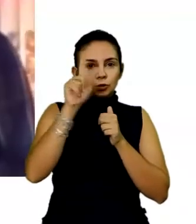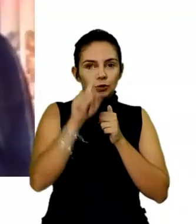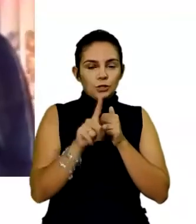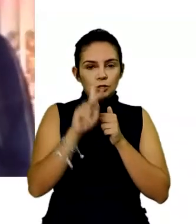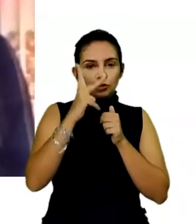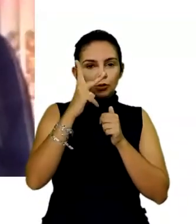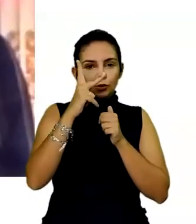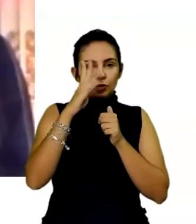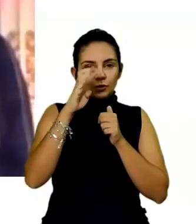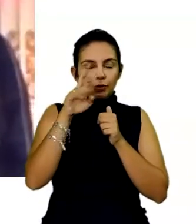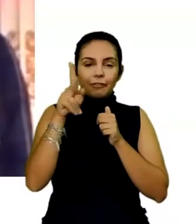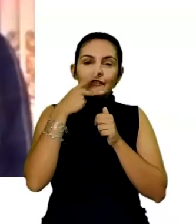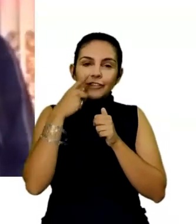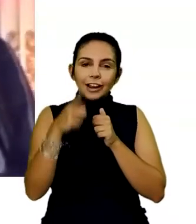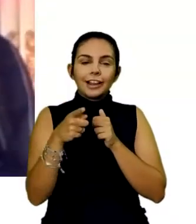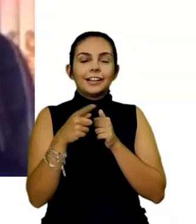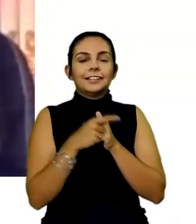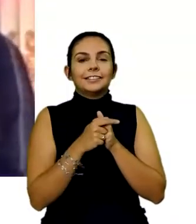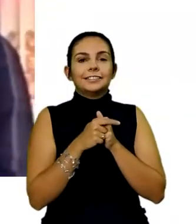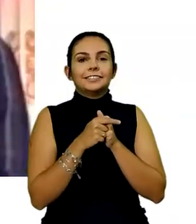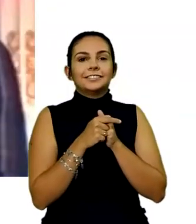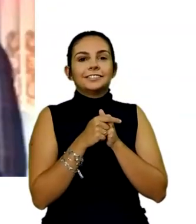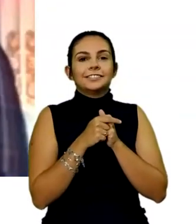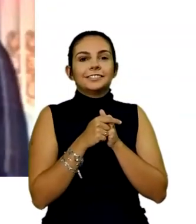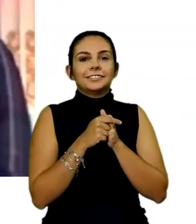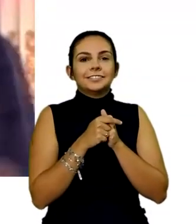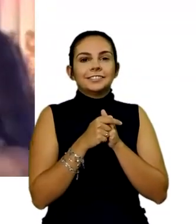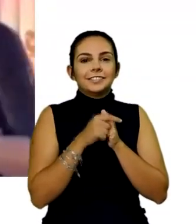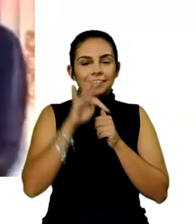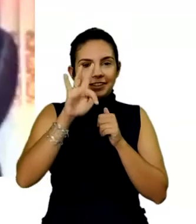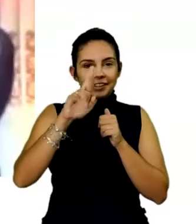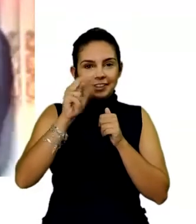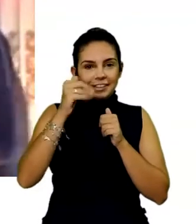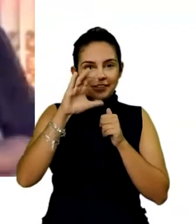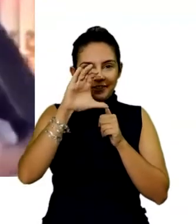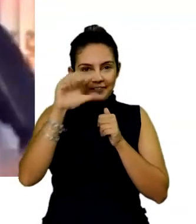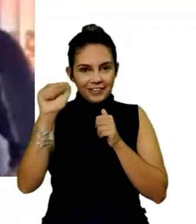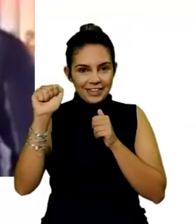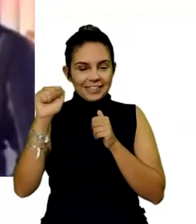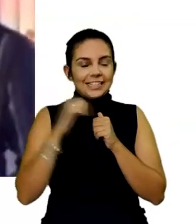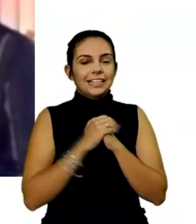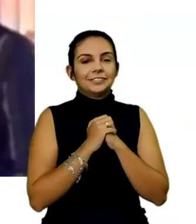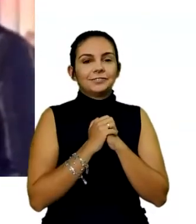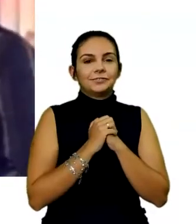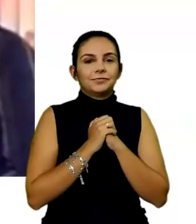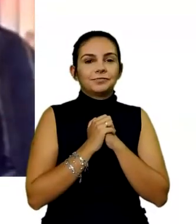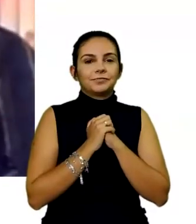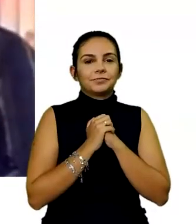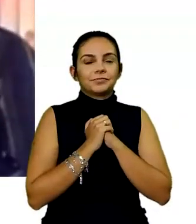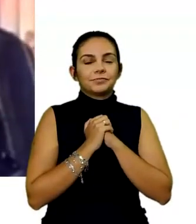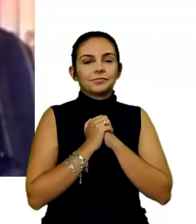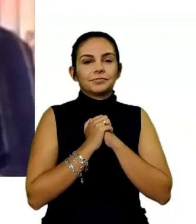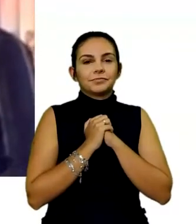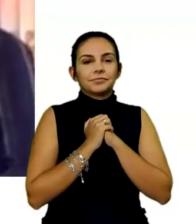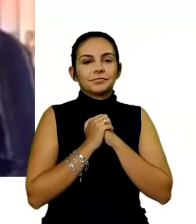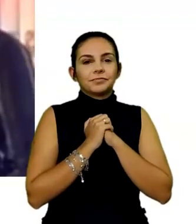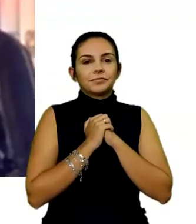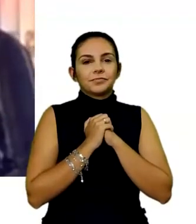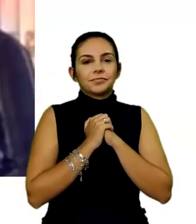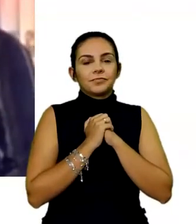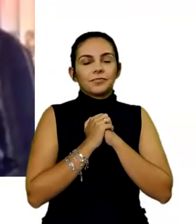Humberto França, nós falávamos sobre, eu falo França, aí, para evitar a confusão, o Luiz Humberto, nós